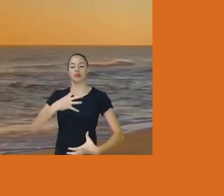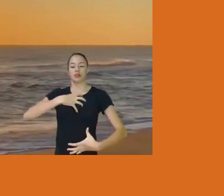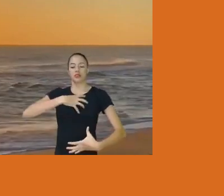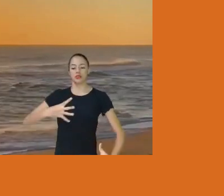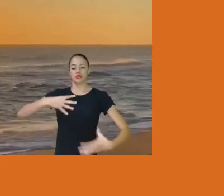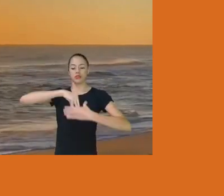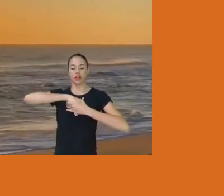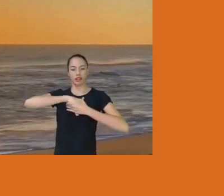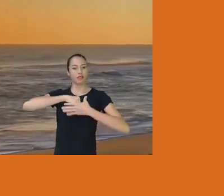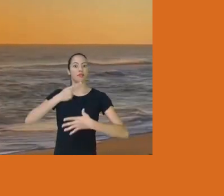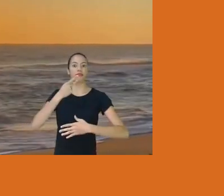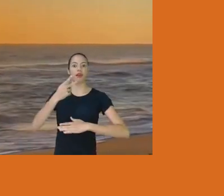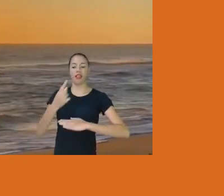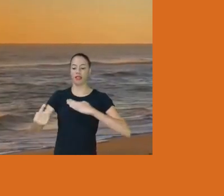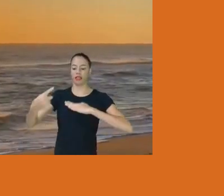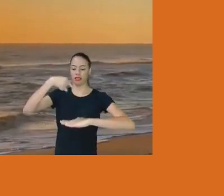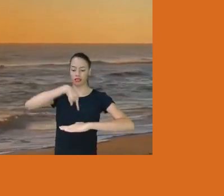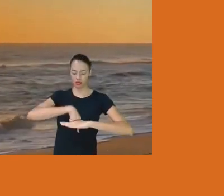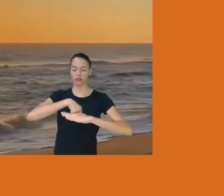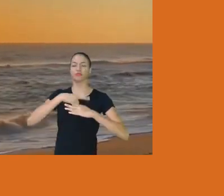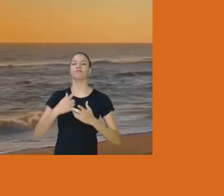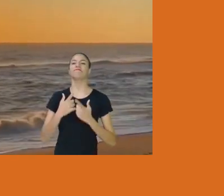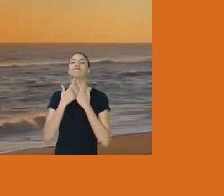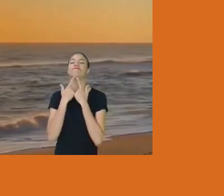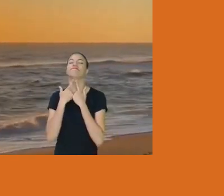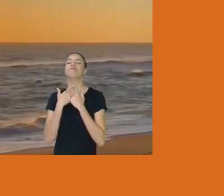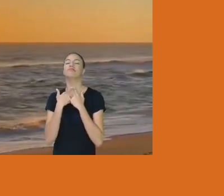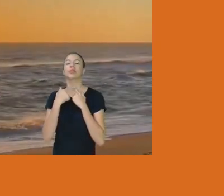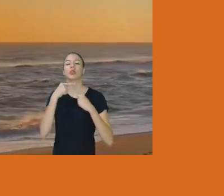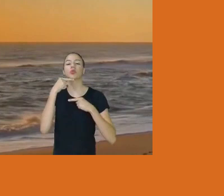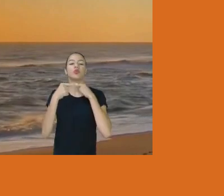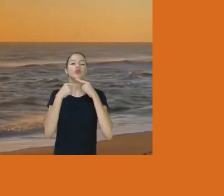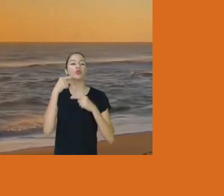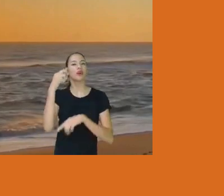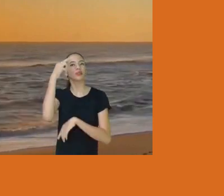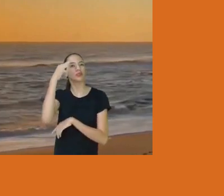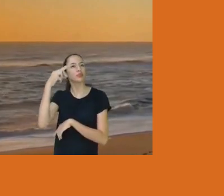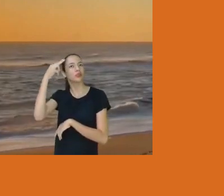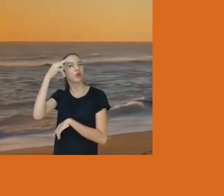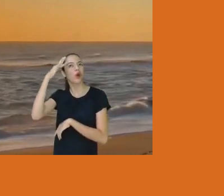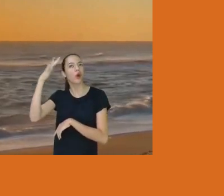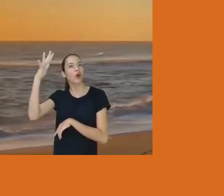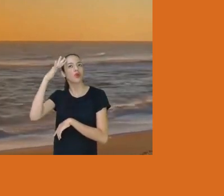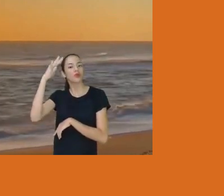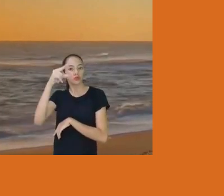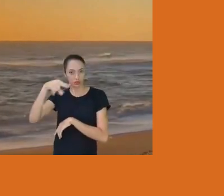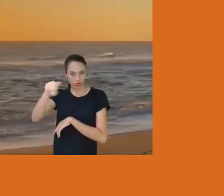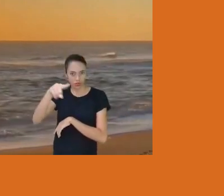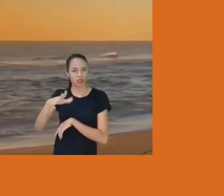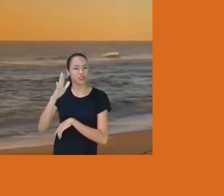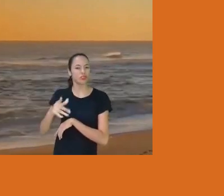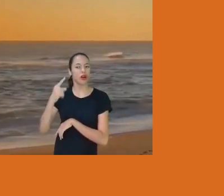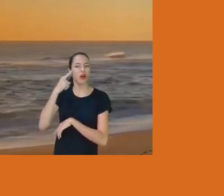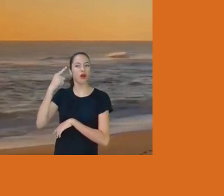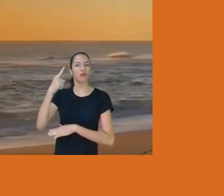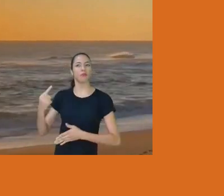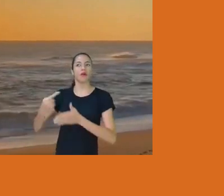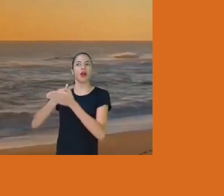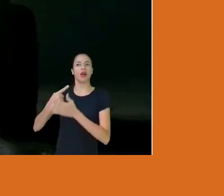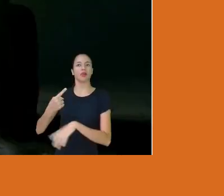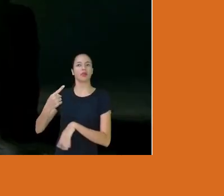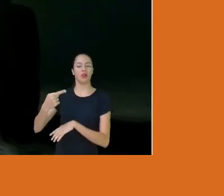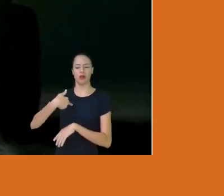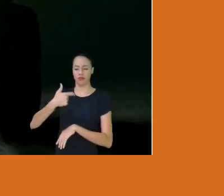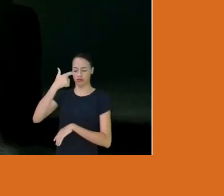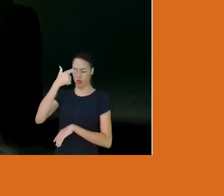nossa essência, nossos desejos, dúvidas, sonhos, você já ouviu essa voz perguntando: quem